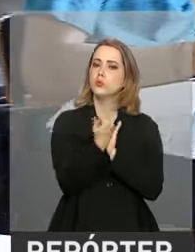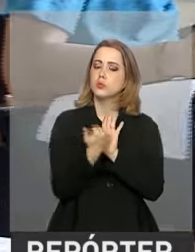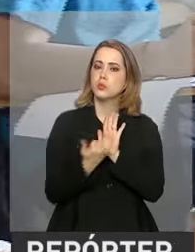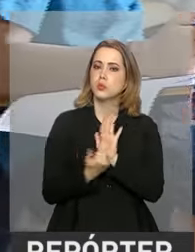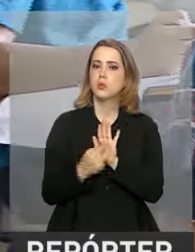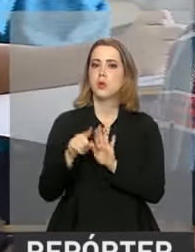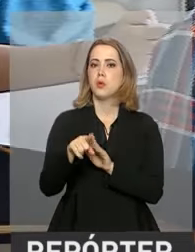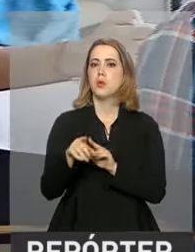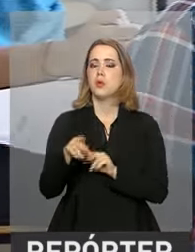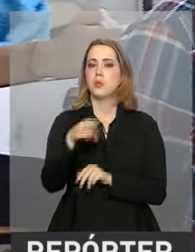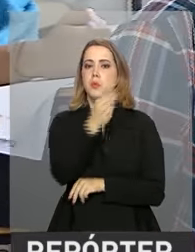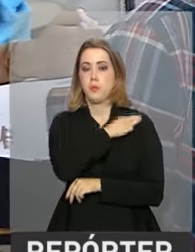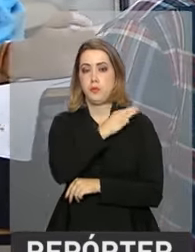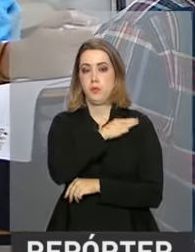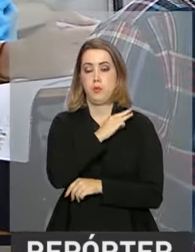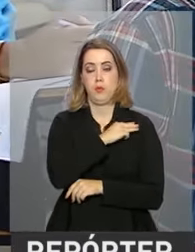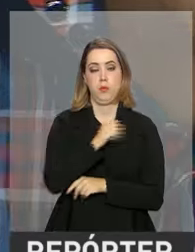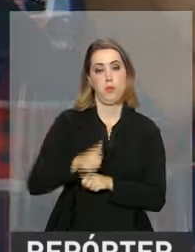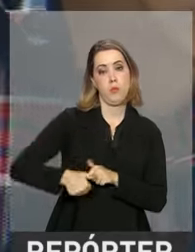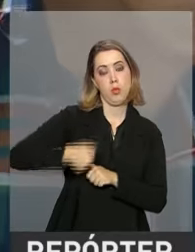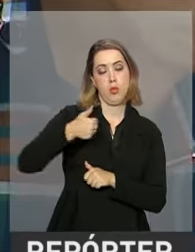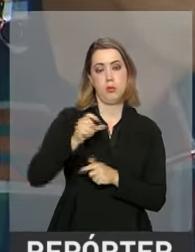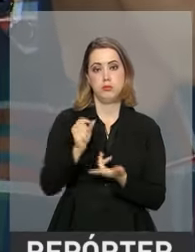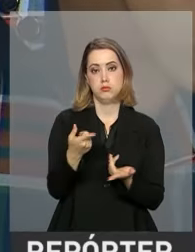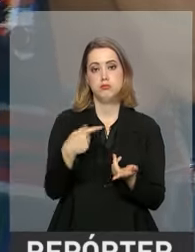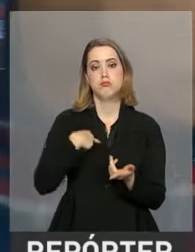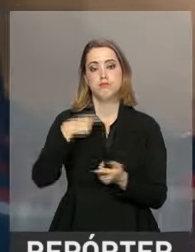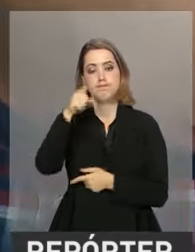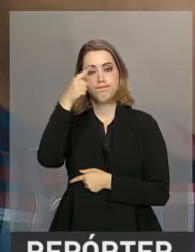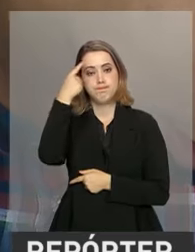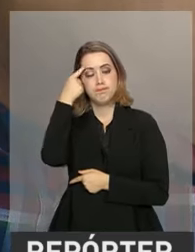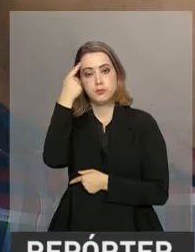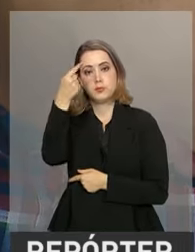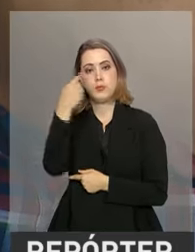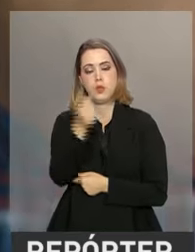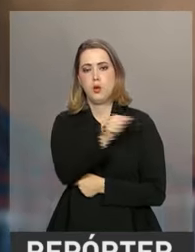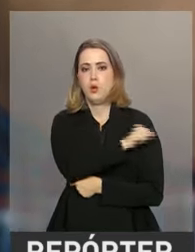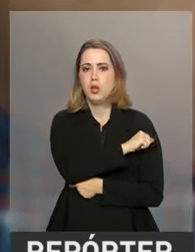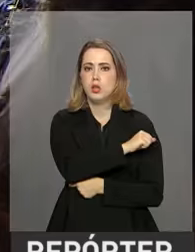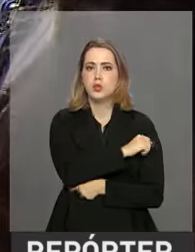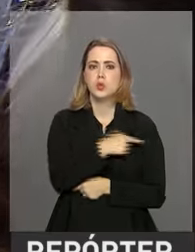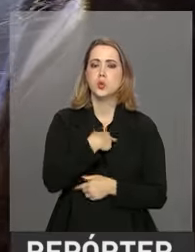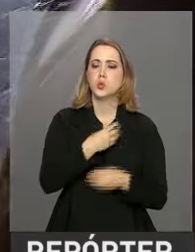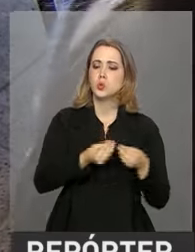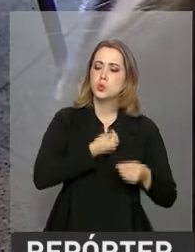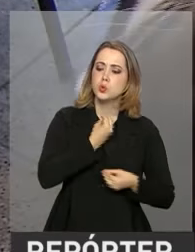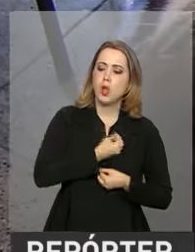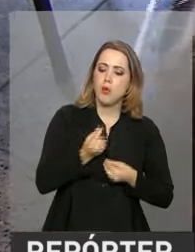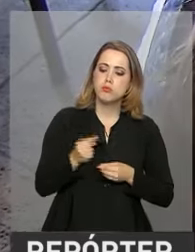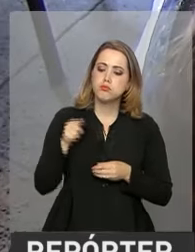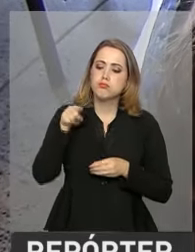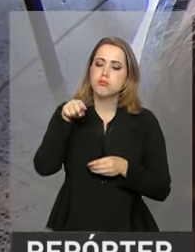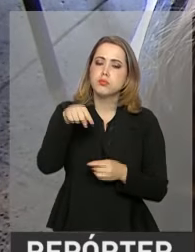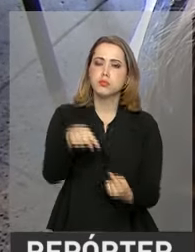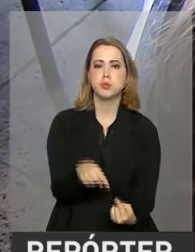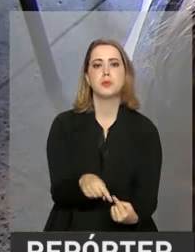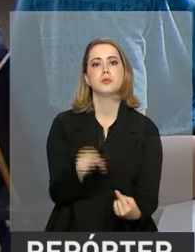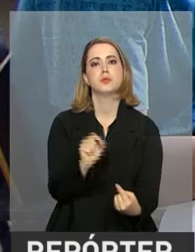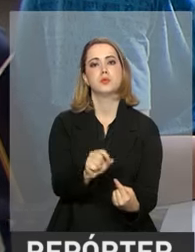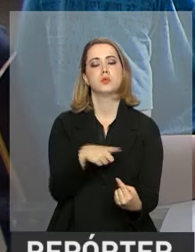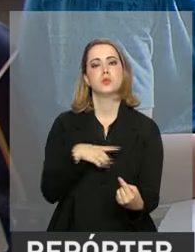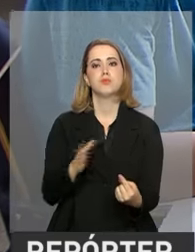médio mais dinâmico e moderno A ideia é colocar o estudante o projeto que ele tem de vida no CRO da formação